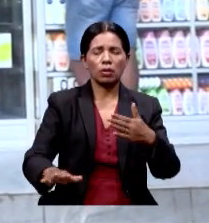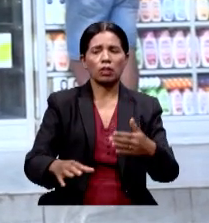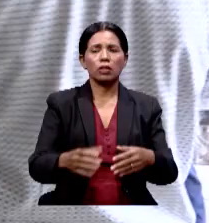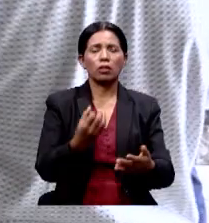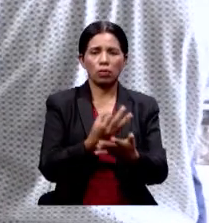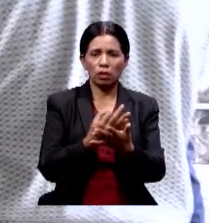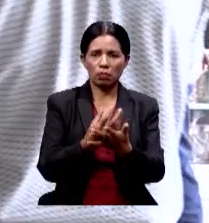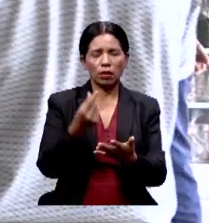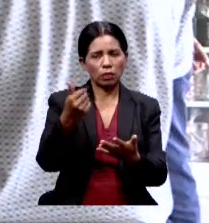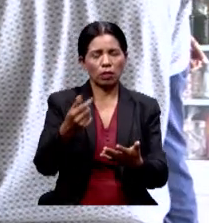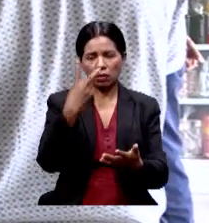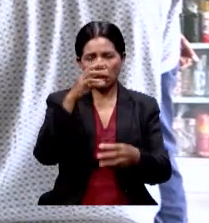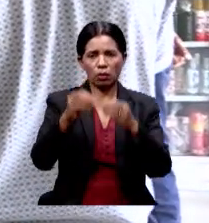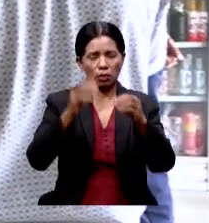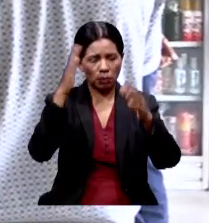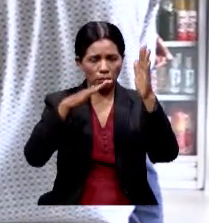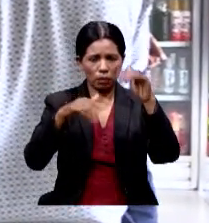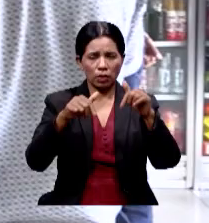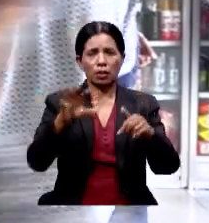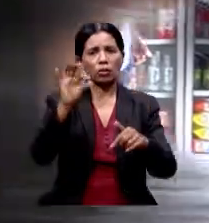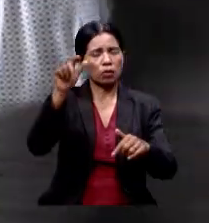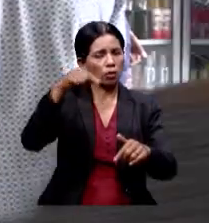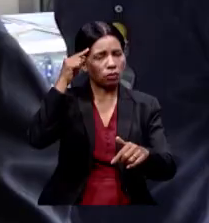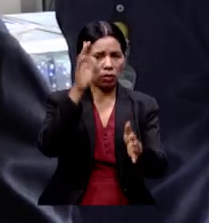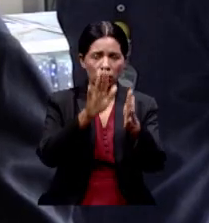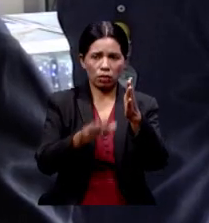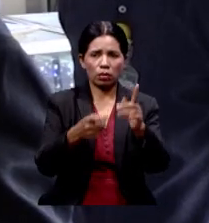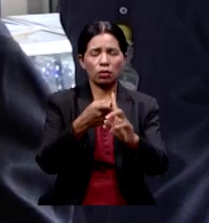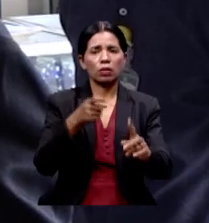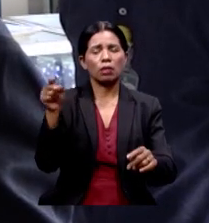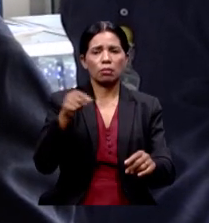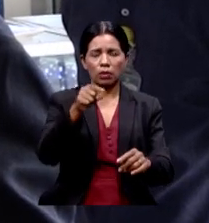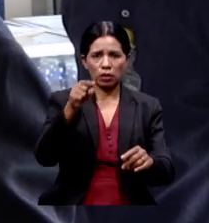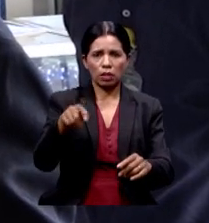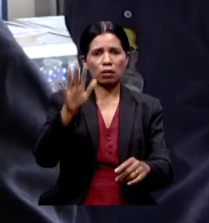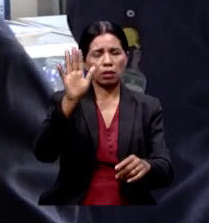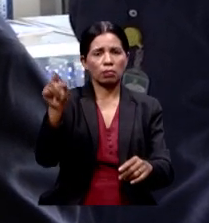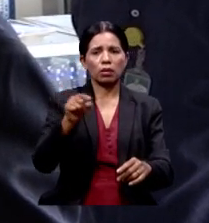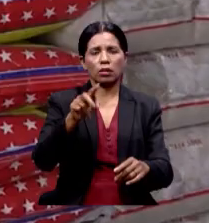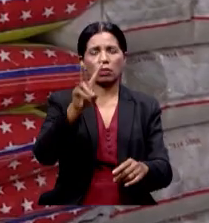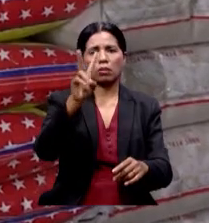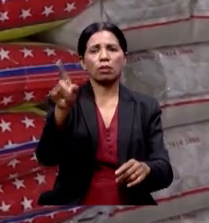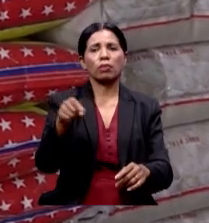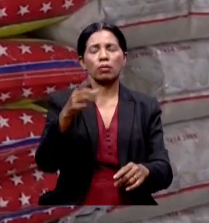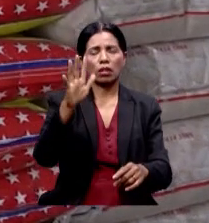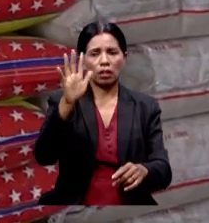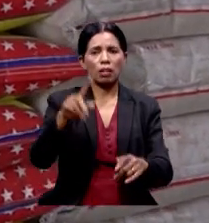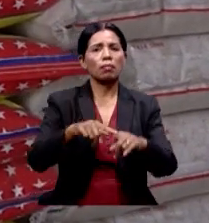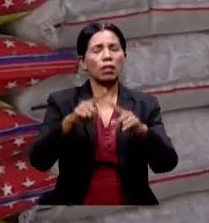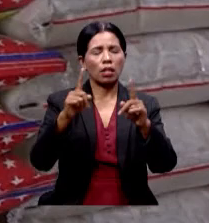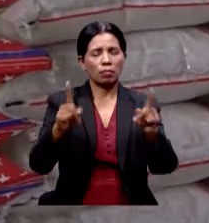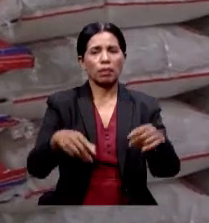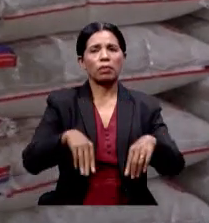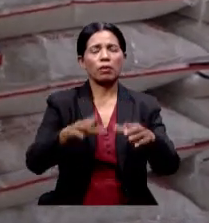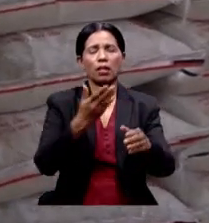tu resolver o problema idane, no governo hatung ona taxa usi por cento lima ba por cento rua vírgula lima. Mai be, folha incessante e mercado continua